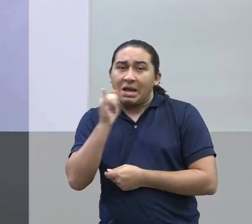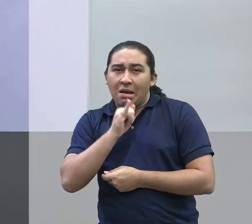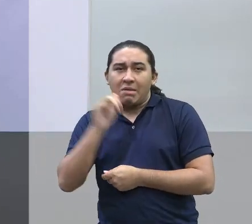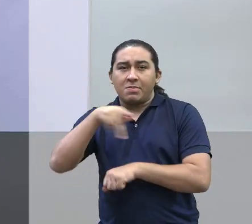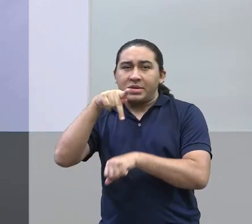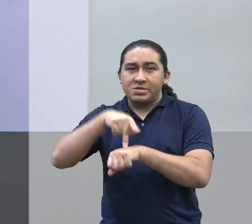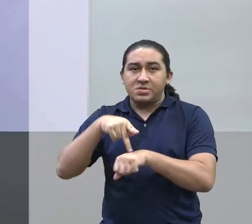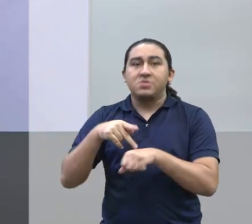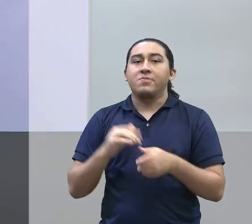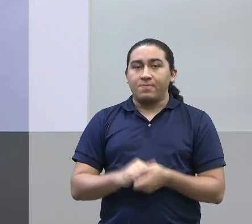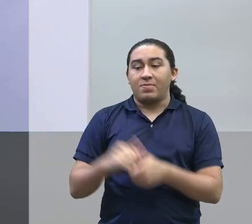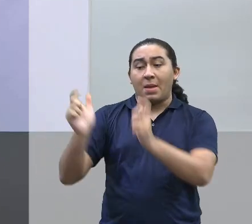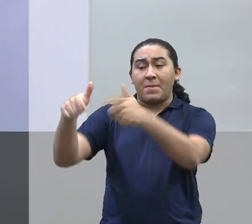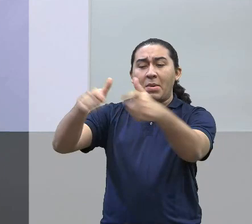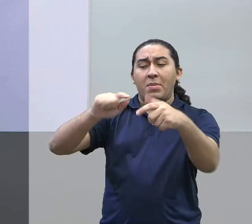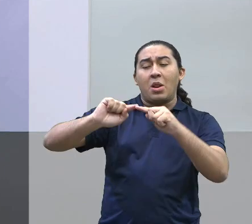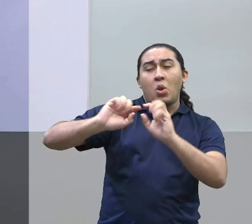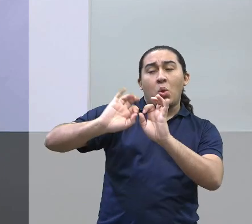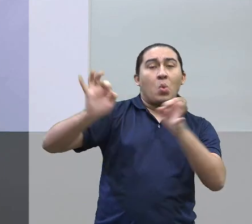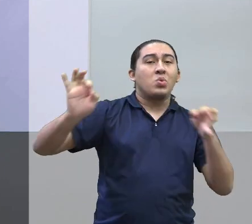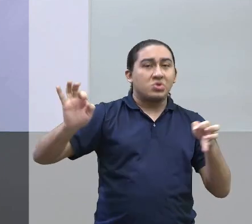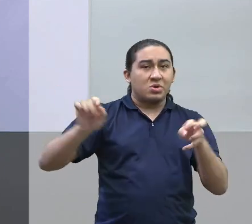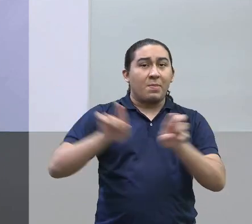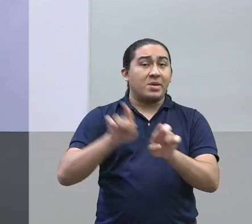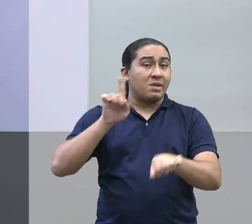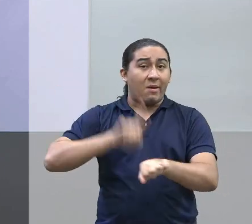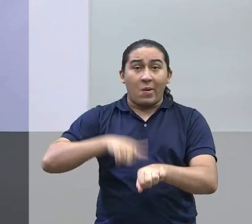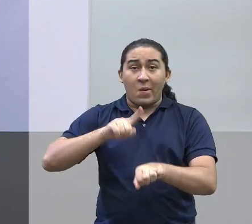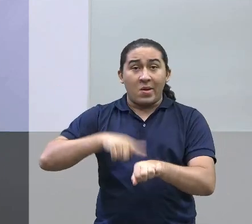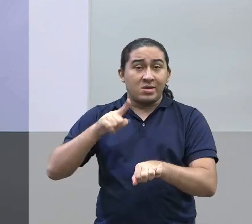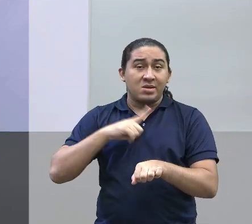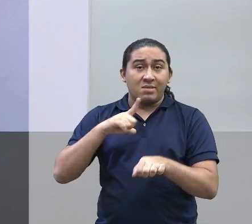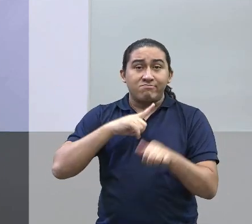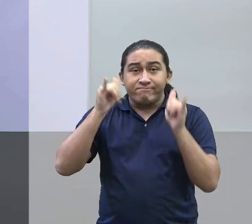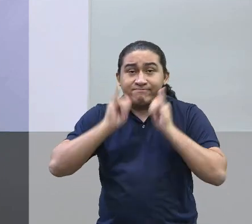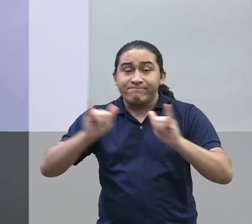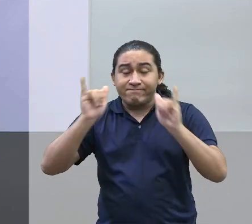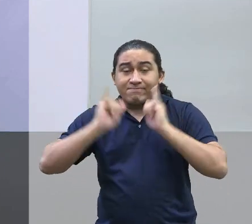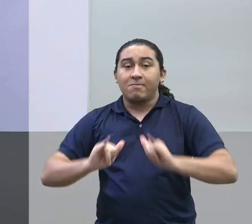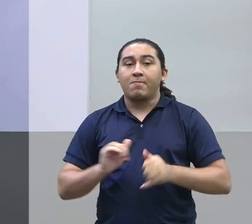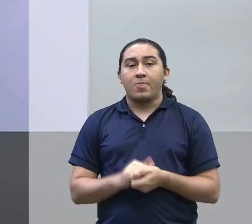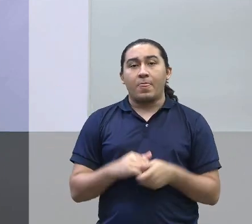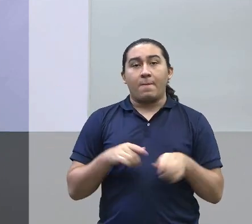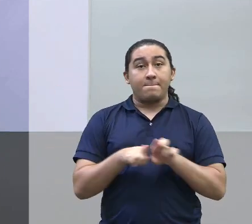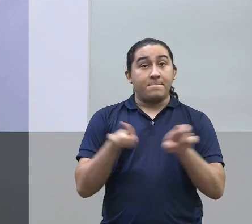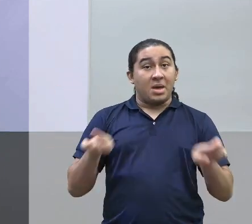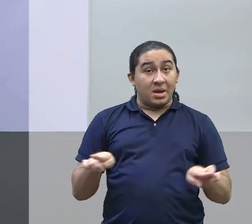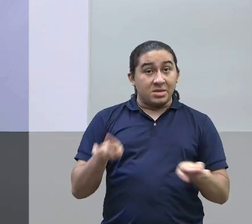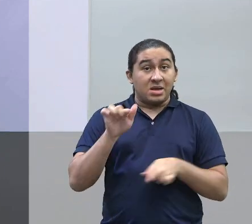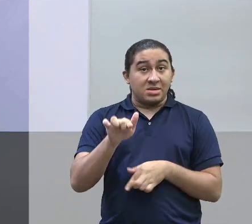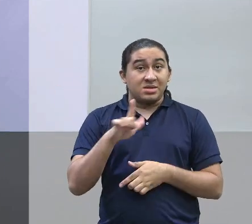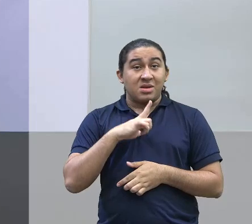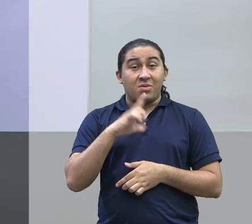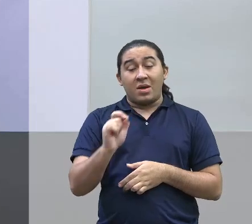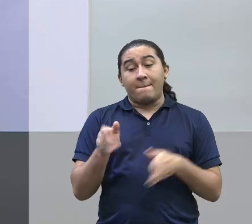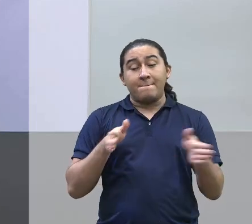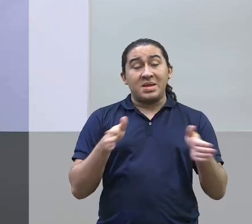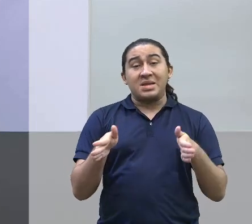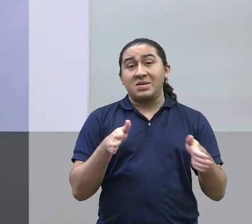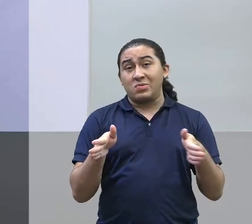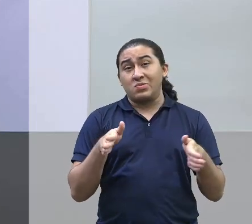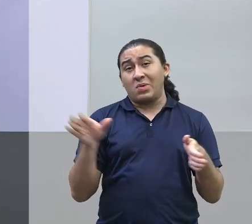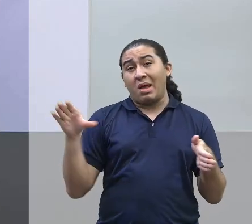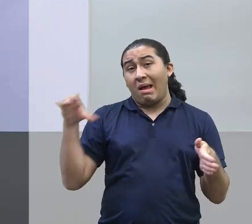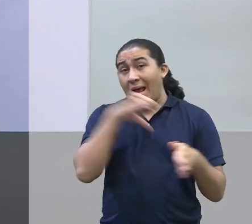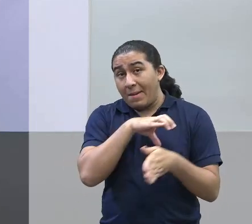sabemos, que está lá do outro lado do mundo. Mas a notícia, ela tem vida breve, então ela deixa de